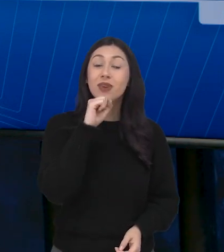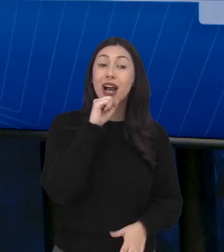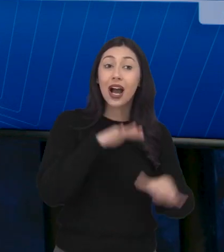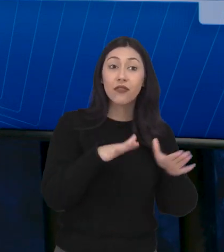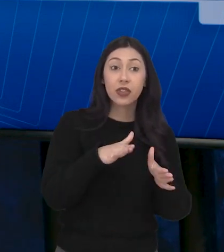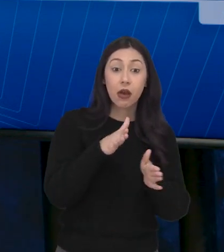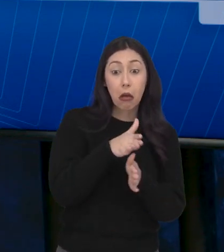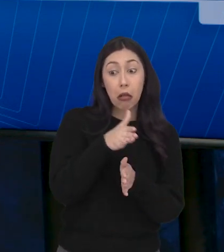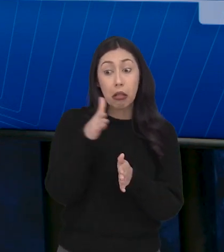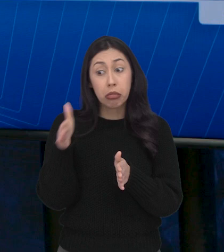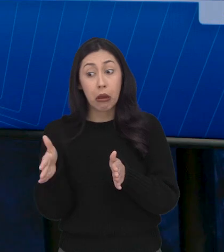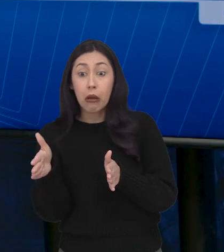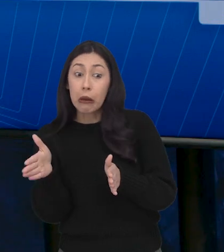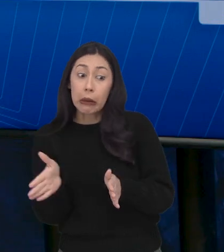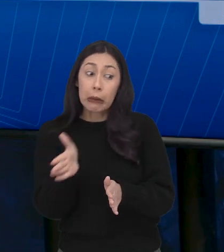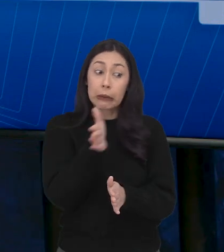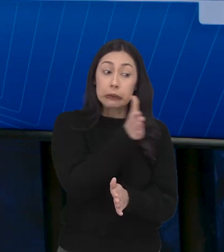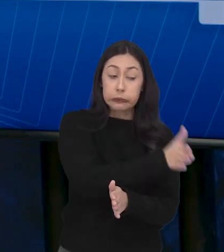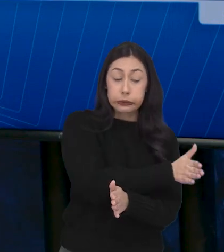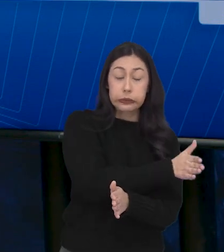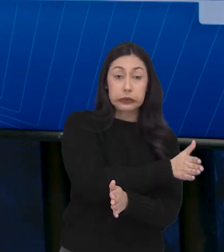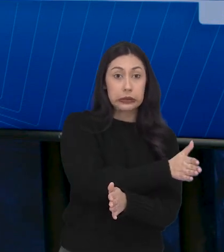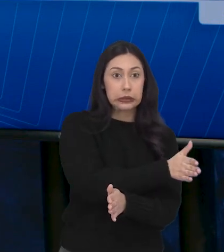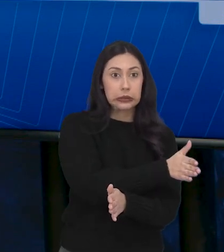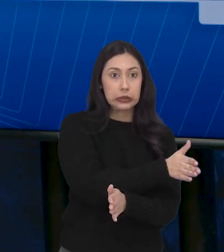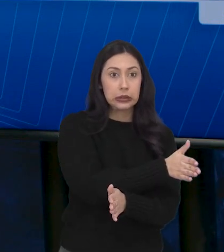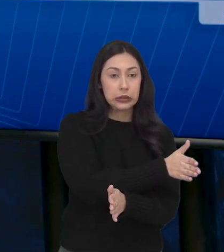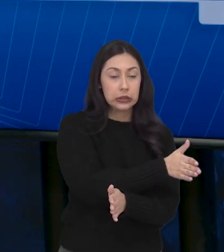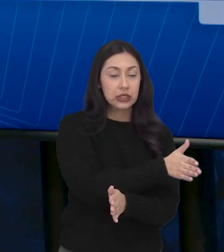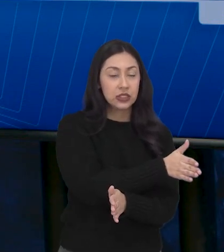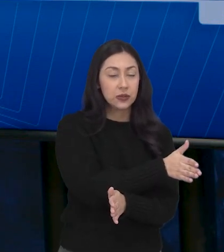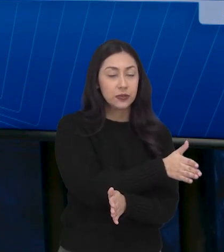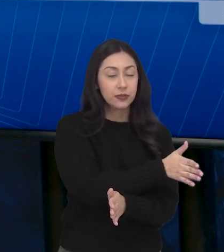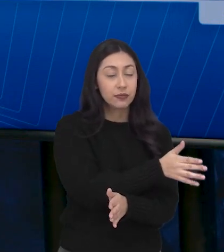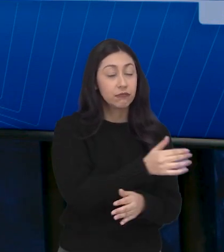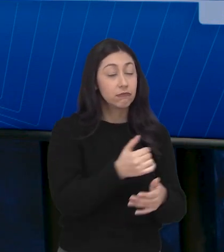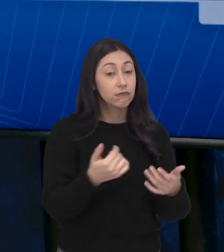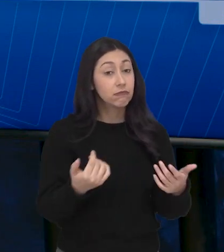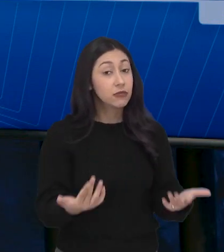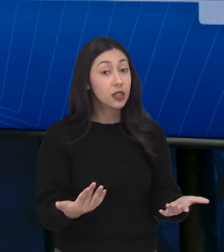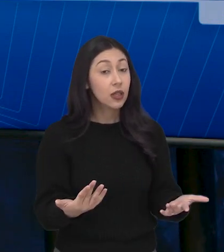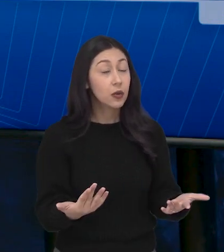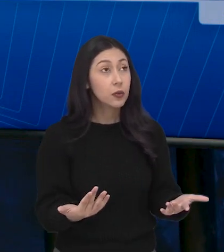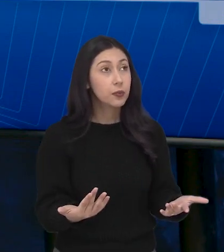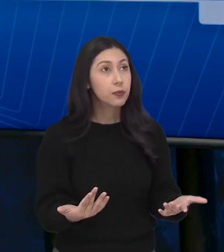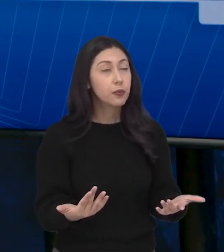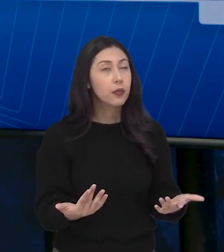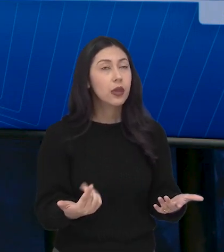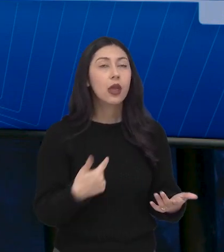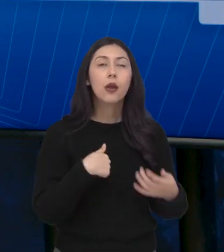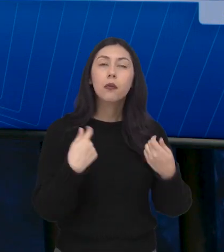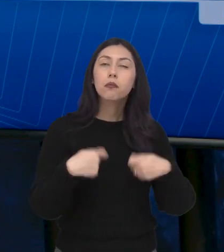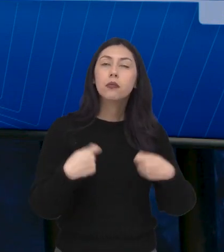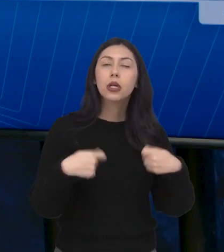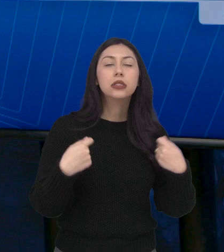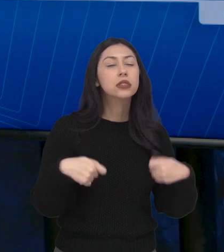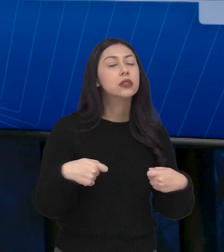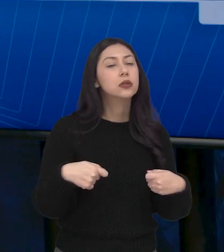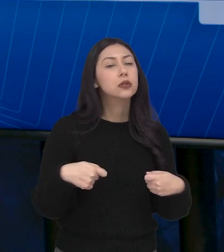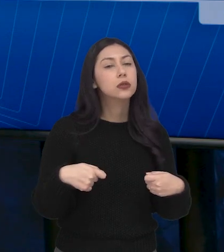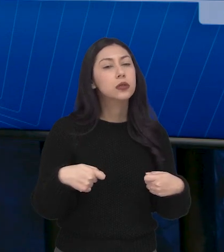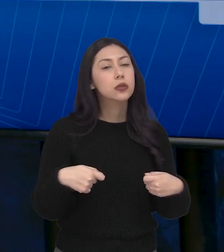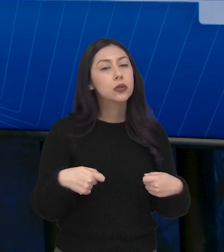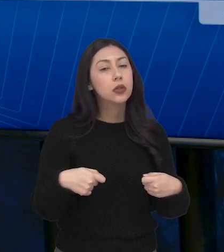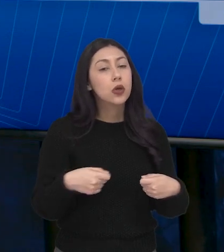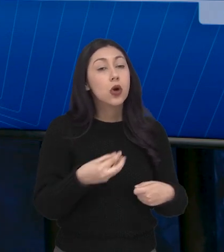eles estão muito na punitiva ou muito na permissiva, né? Então, é quando eu penso, eu preciso dar um